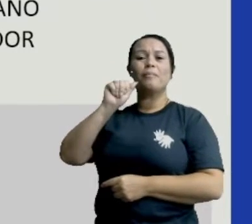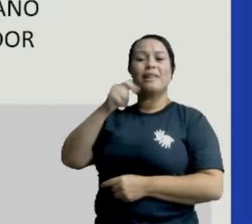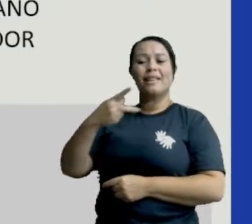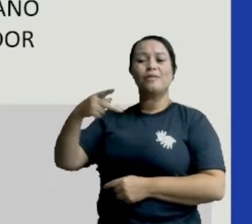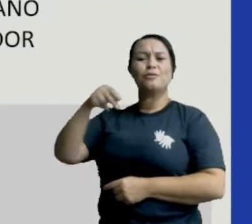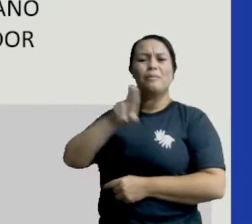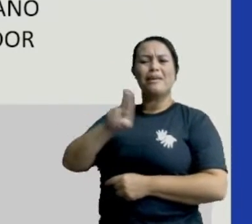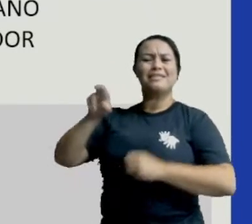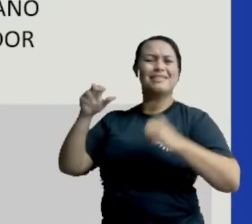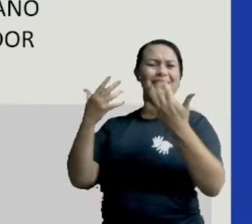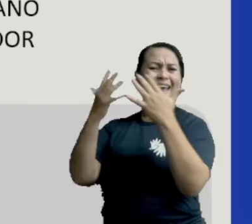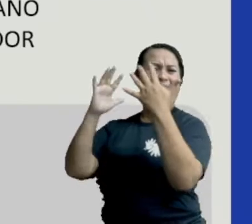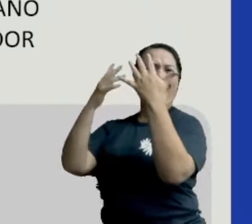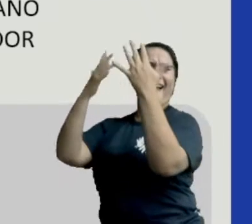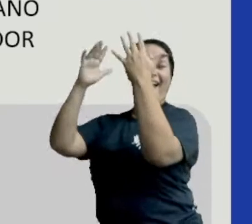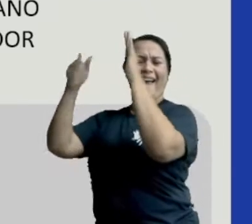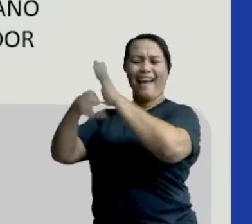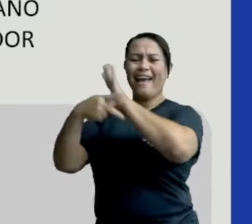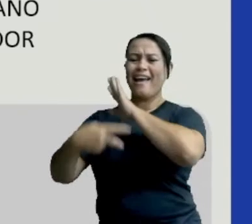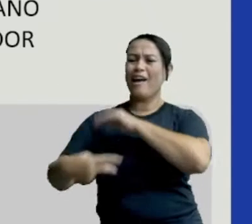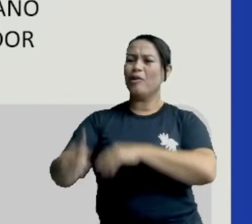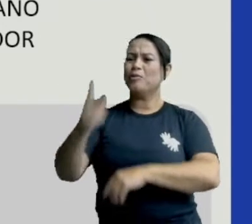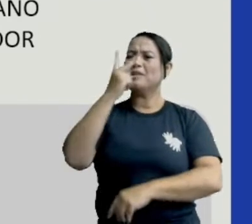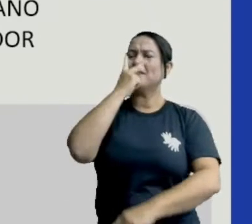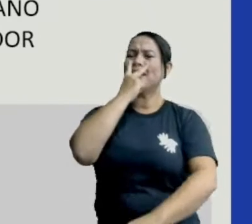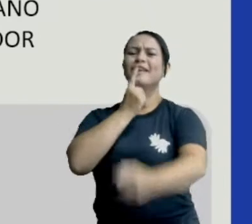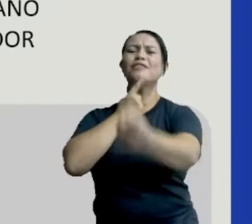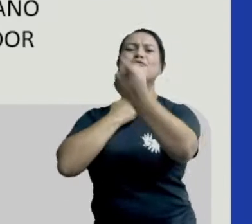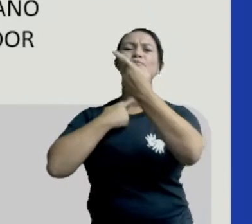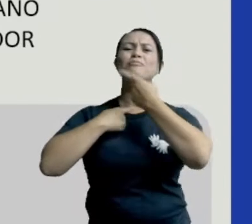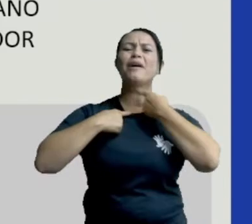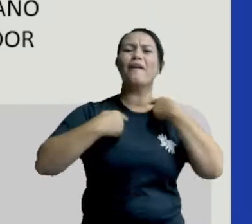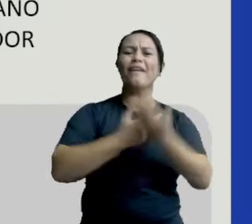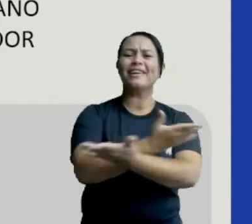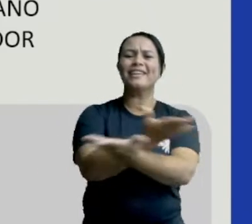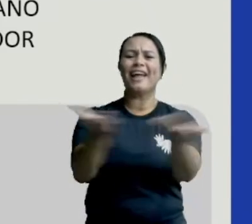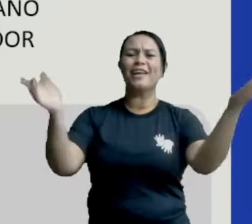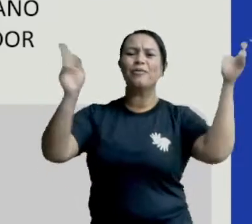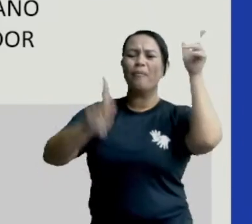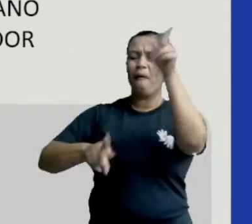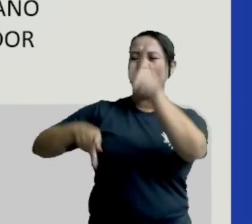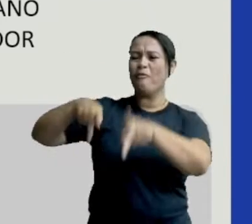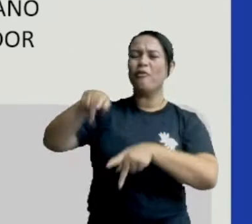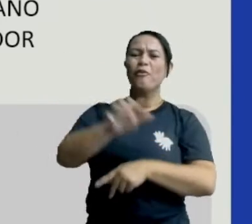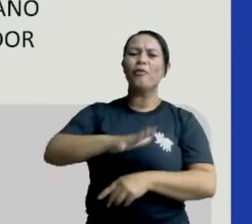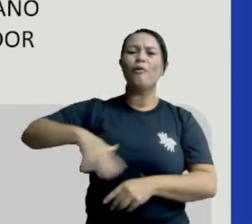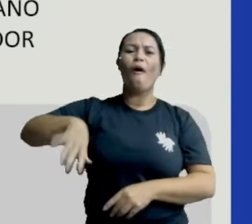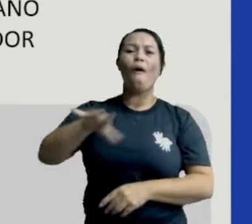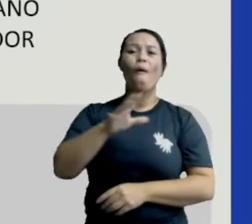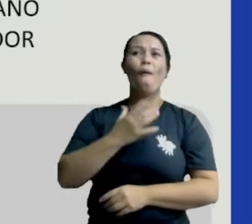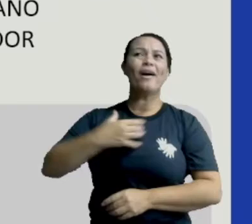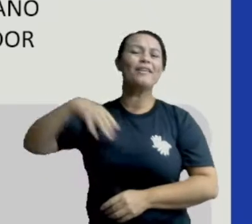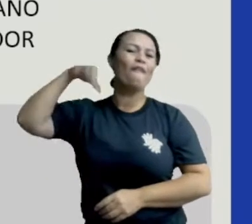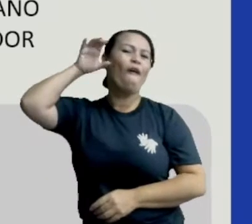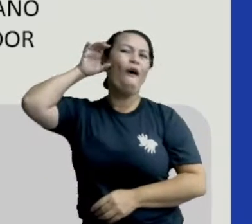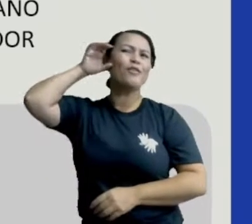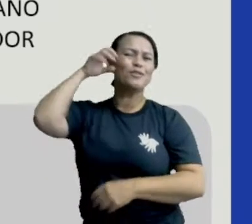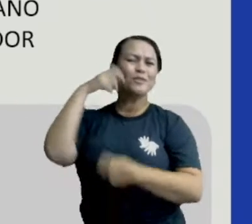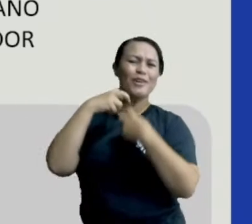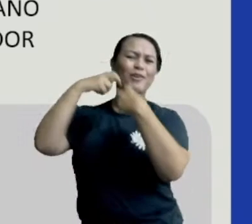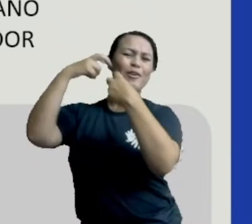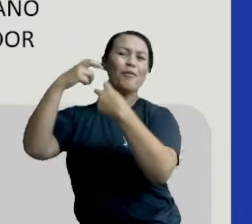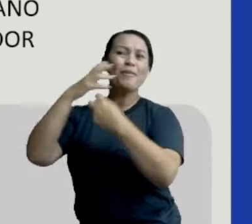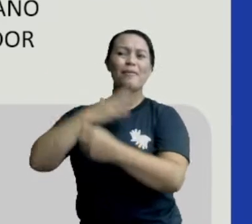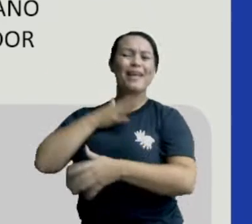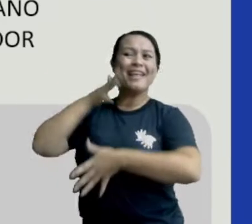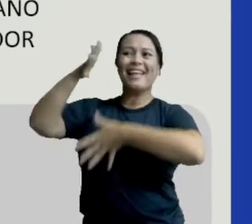Vitória, o nome teu somente encerra o desejo maior que tem um povo. Quando